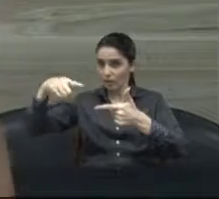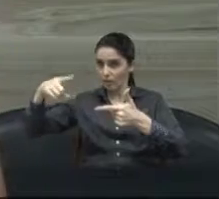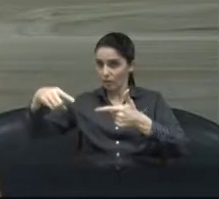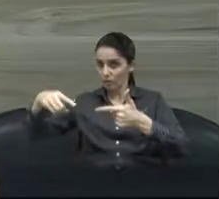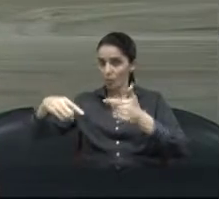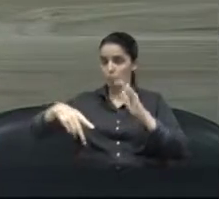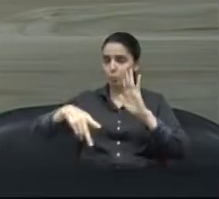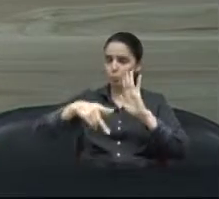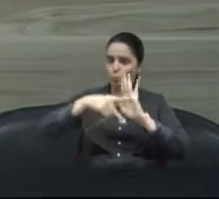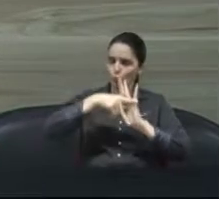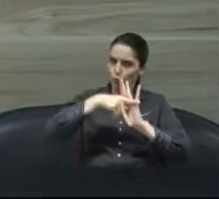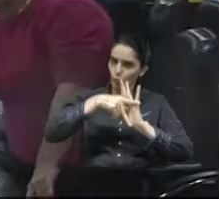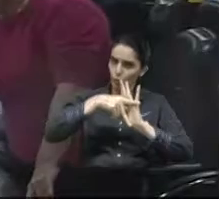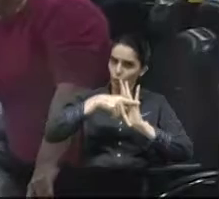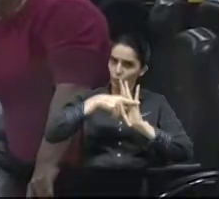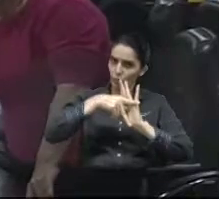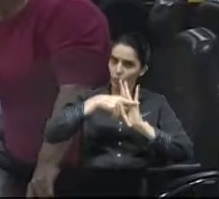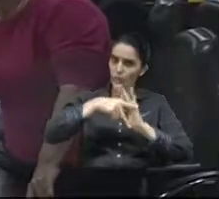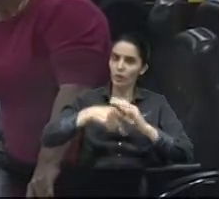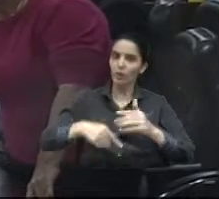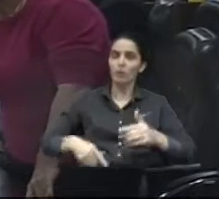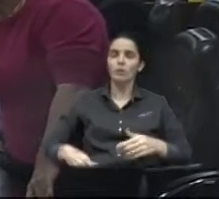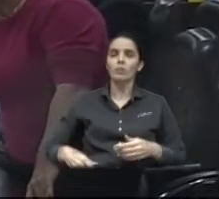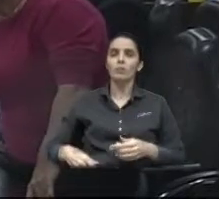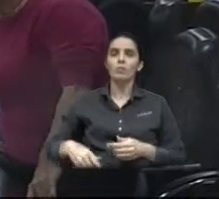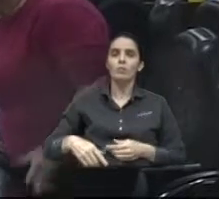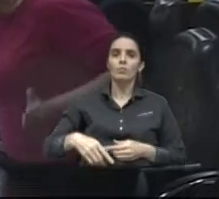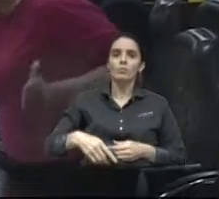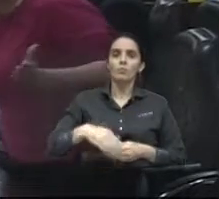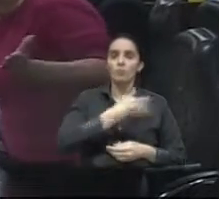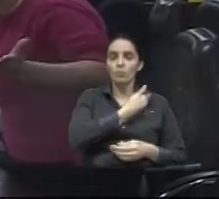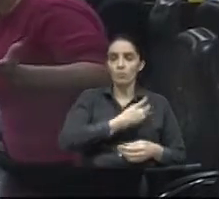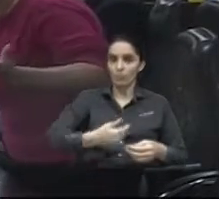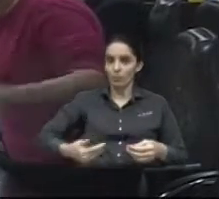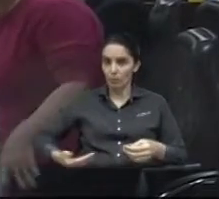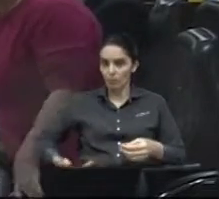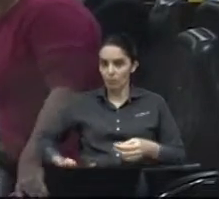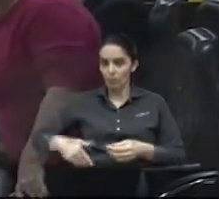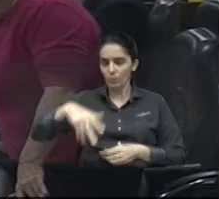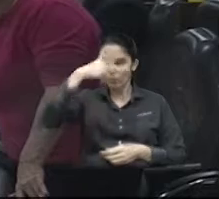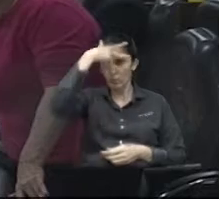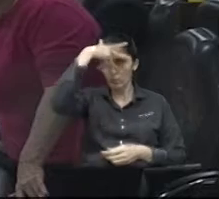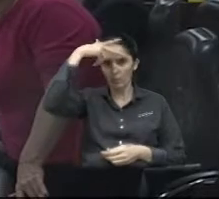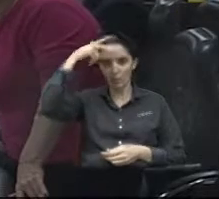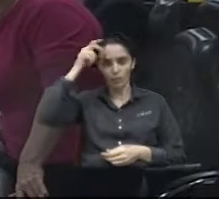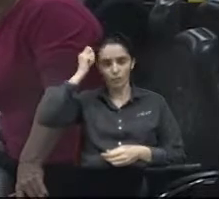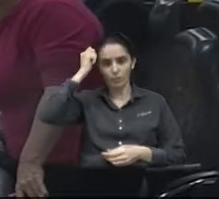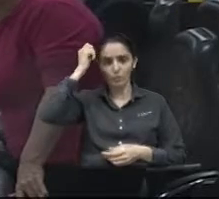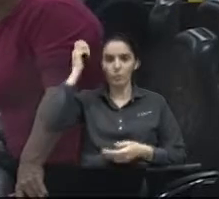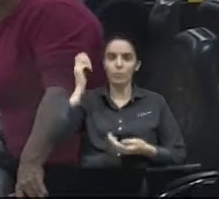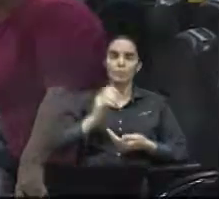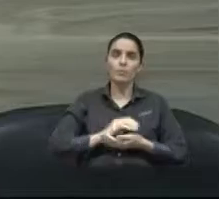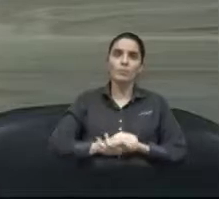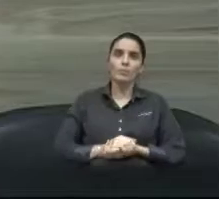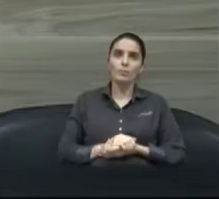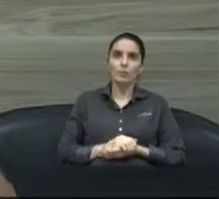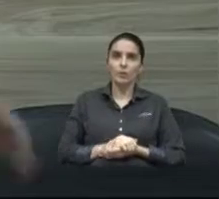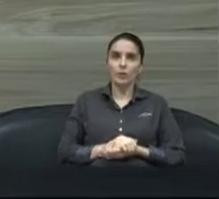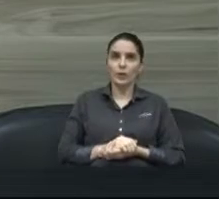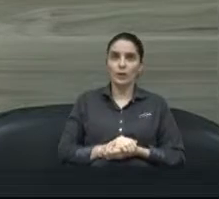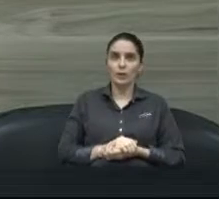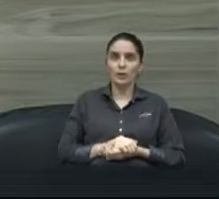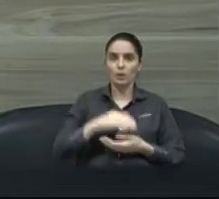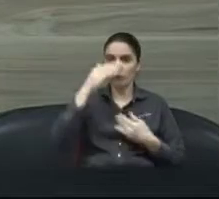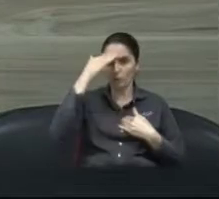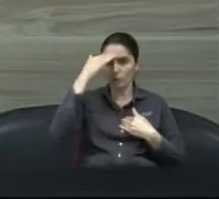pública resolver ser pensada nessa direção, acompanhe as diretrizes estabelecidas na data de hoje.